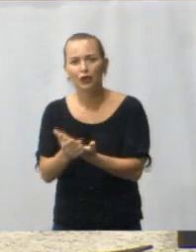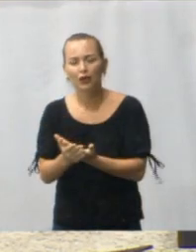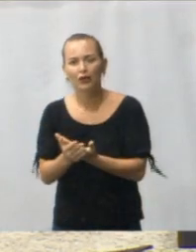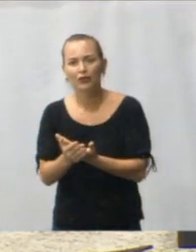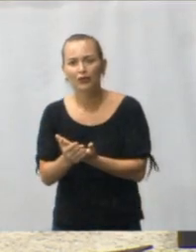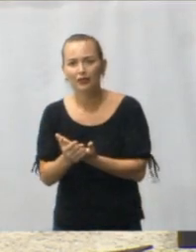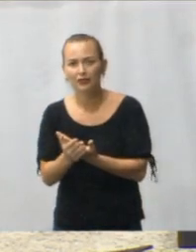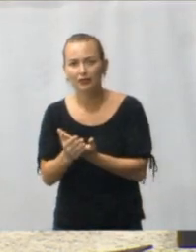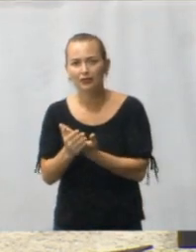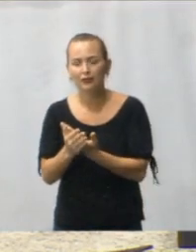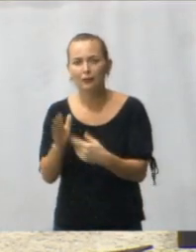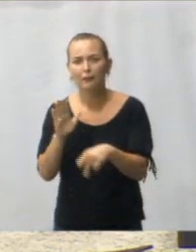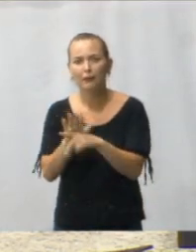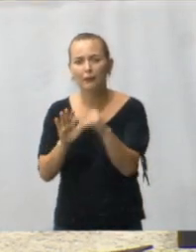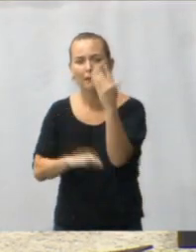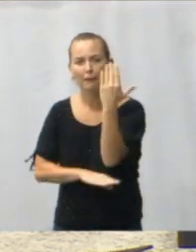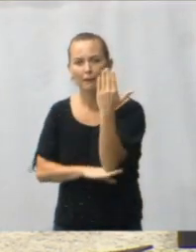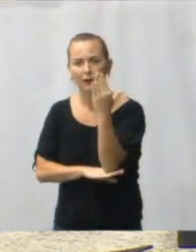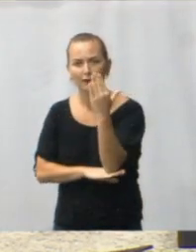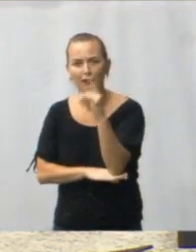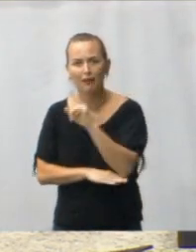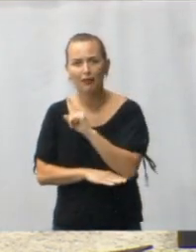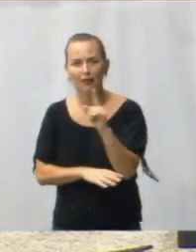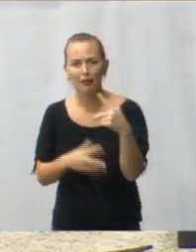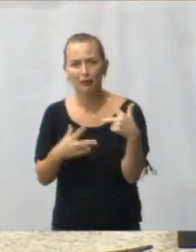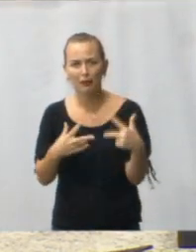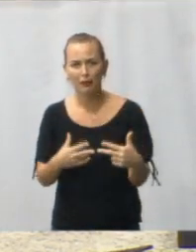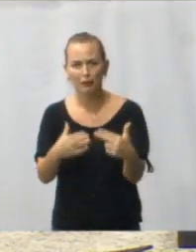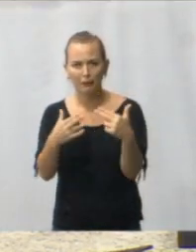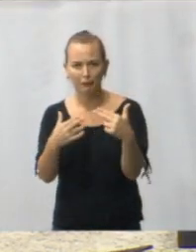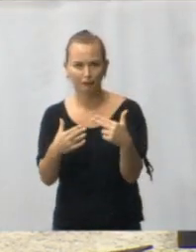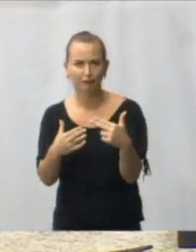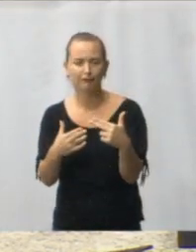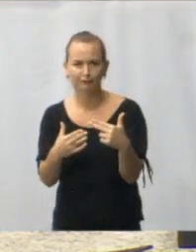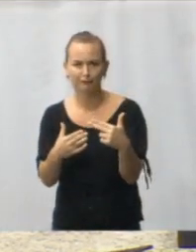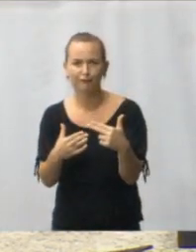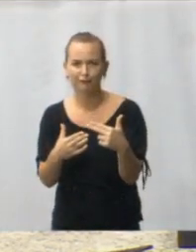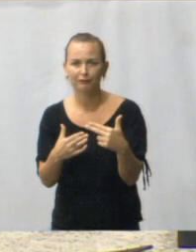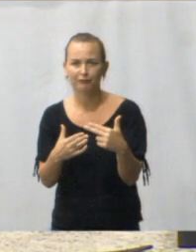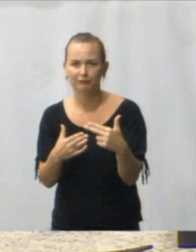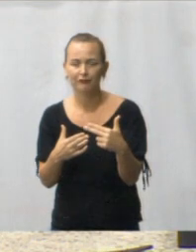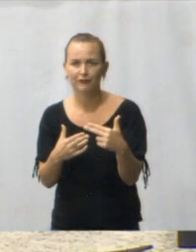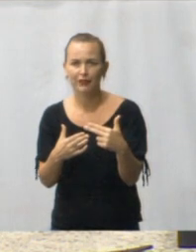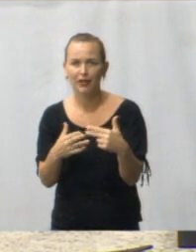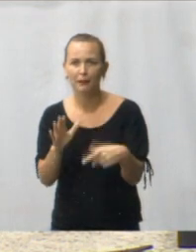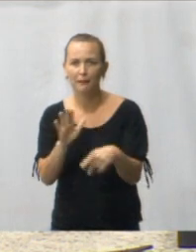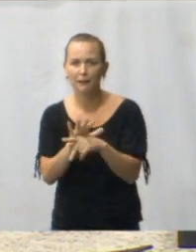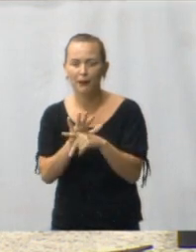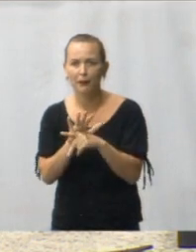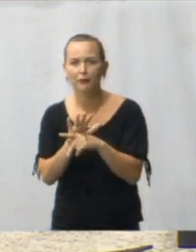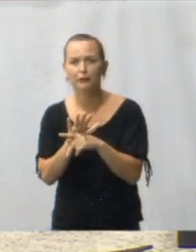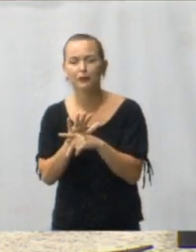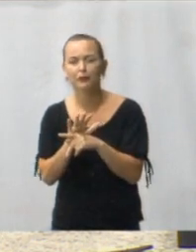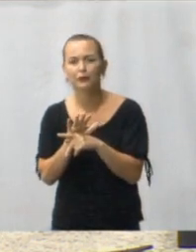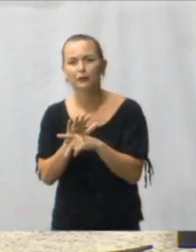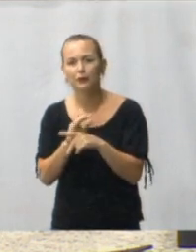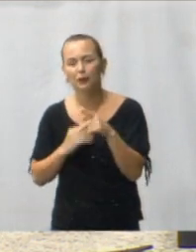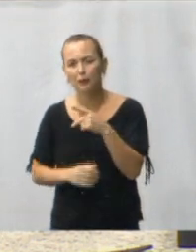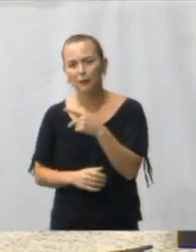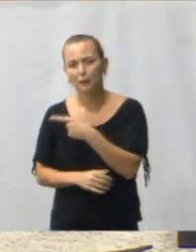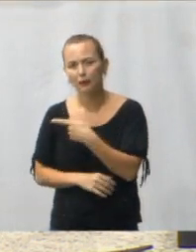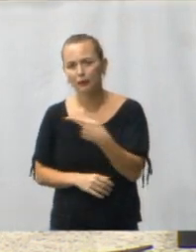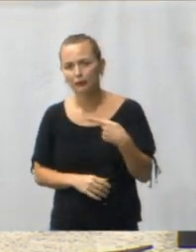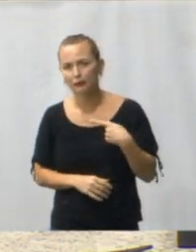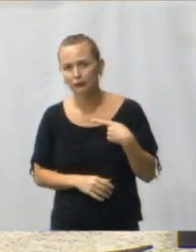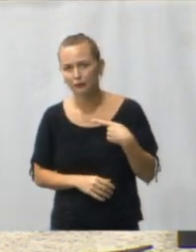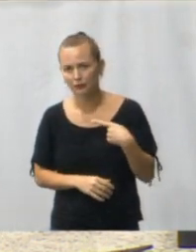acompanha. Um imóvel do pastor Borgin, da Assembleia de Deus. Ele, infelizmente, é uma realidade muito dura,